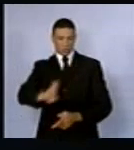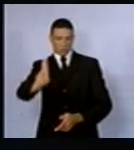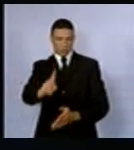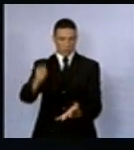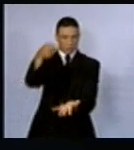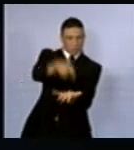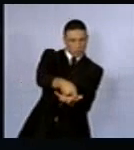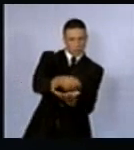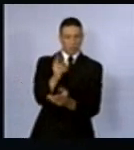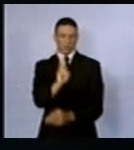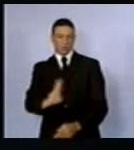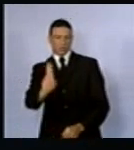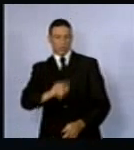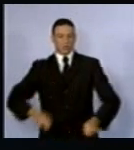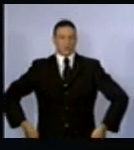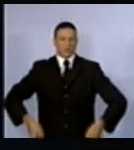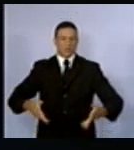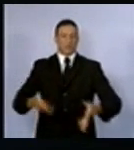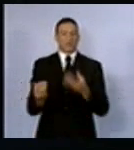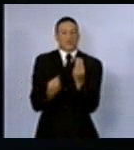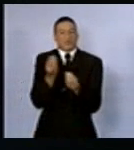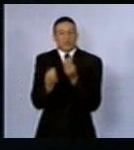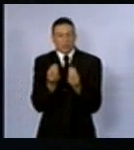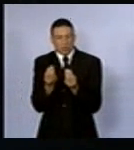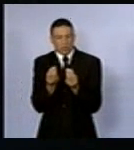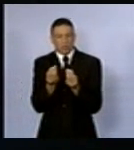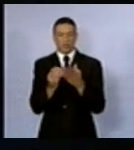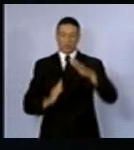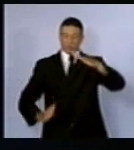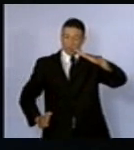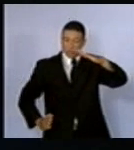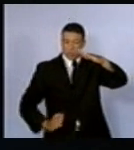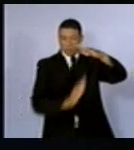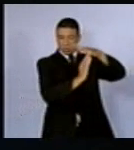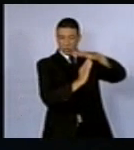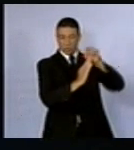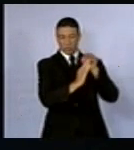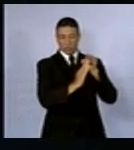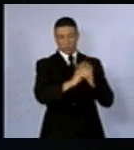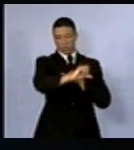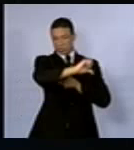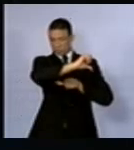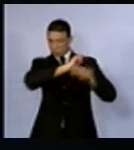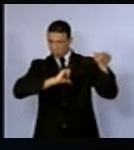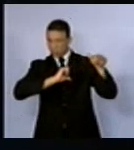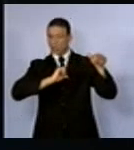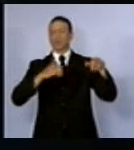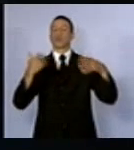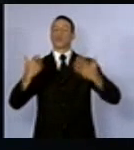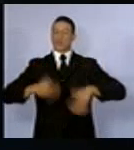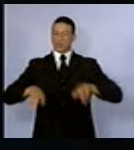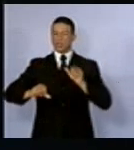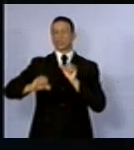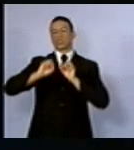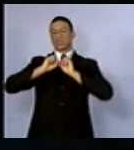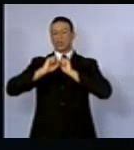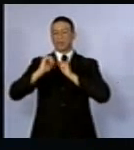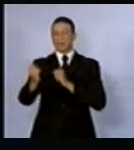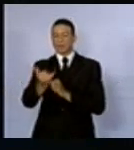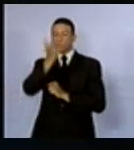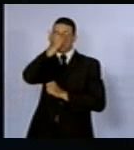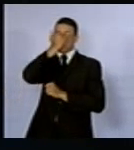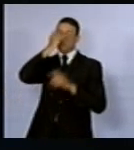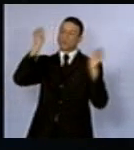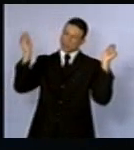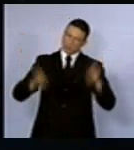pagar. Alterar esse limite, nós vamos trazer isso para um microtesla, ele vai ter consequências.